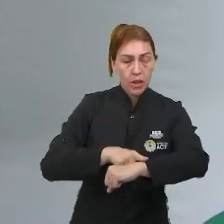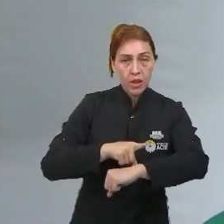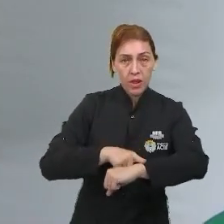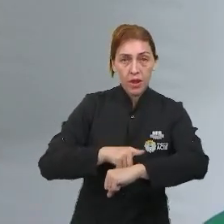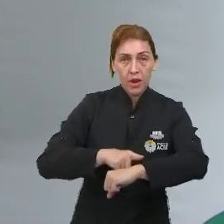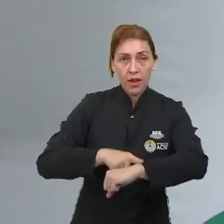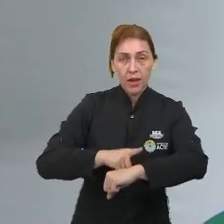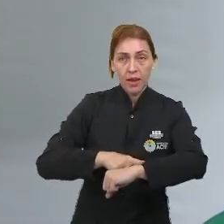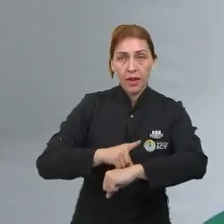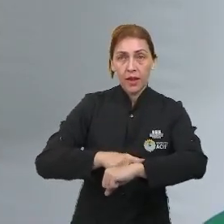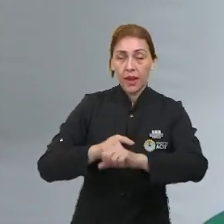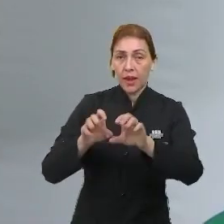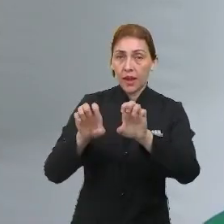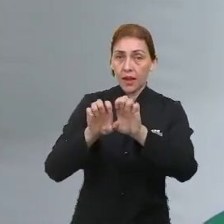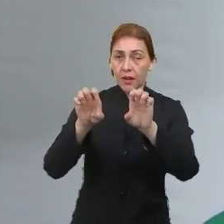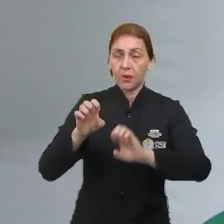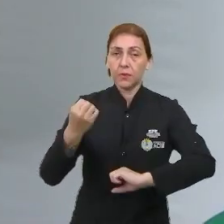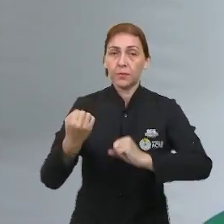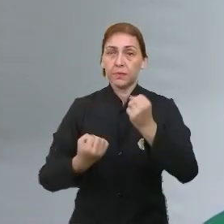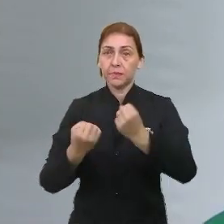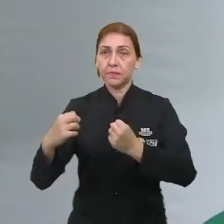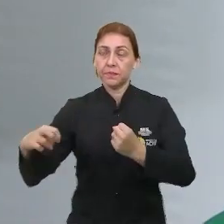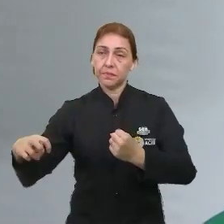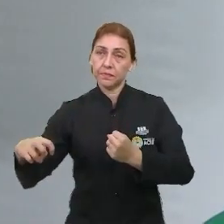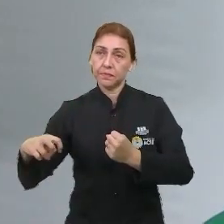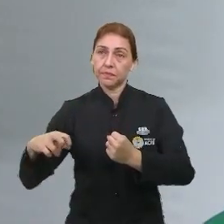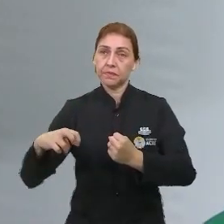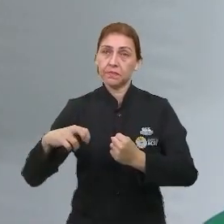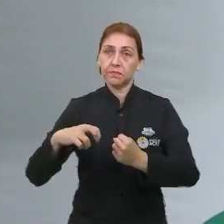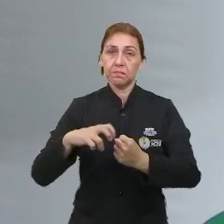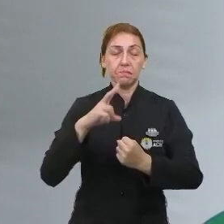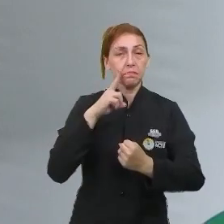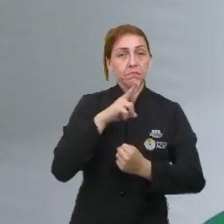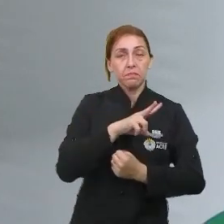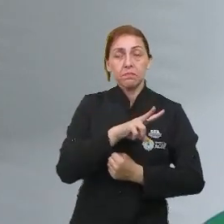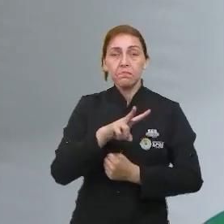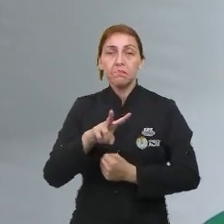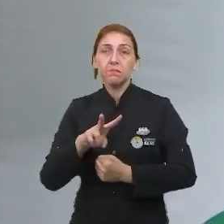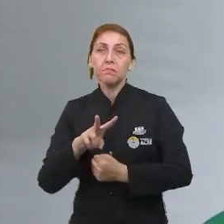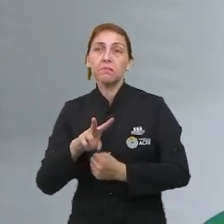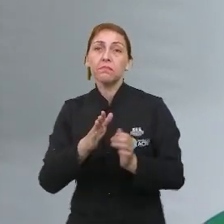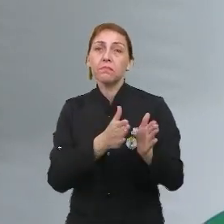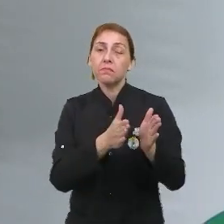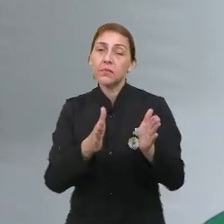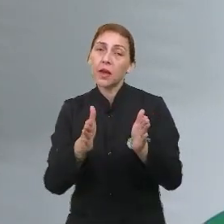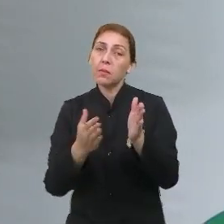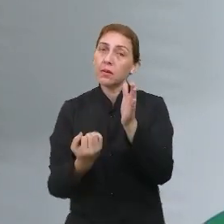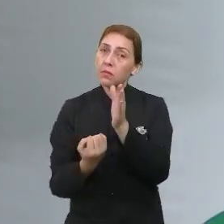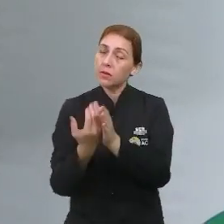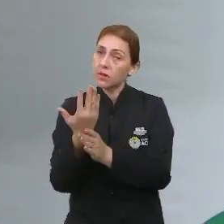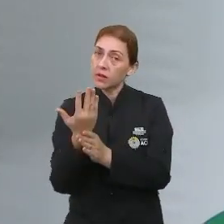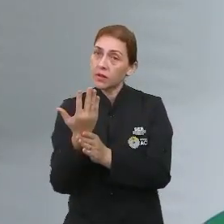determinado em que a estrutura do carro está passando por ele, para ele executar a etapa dele da produção.